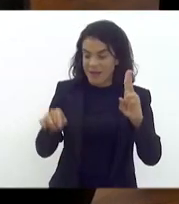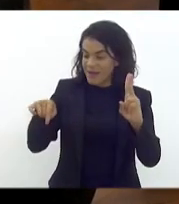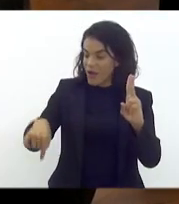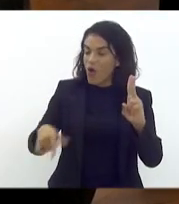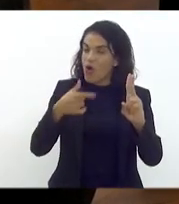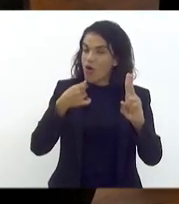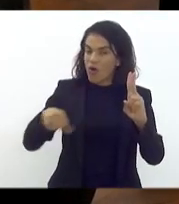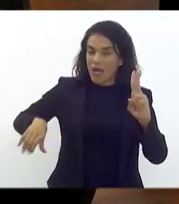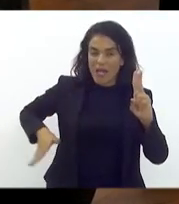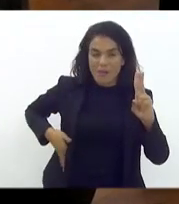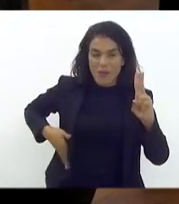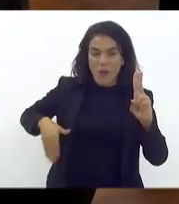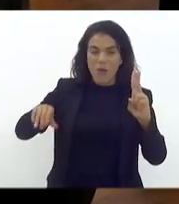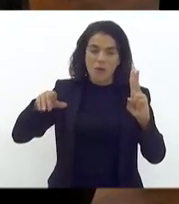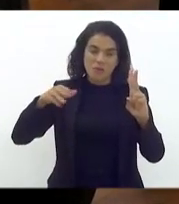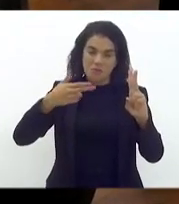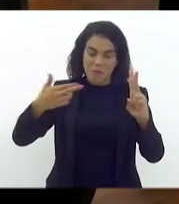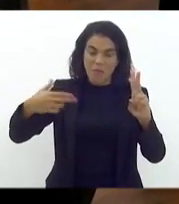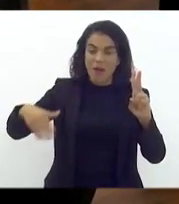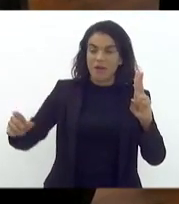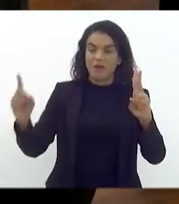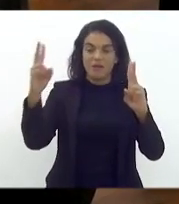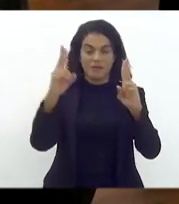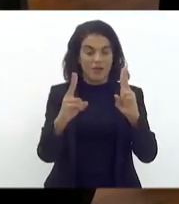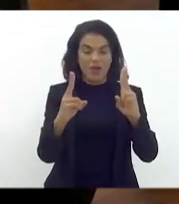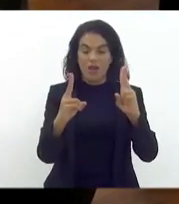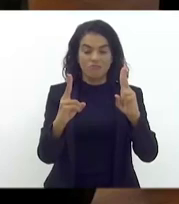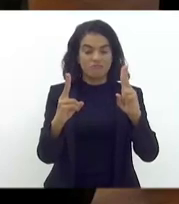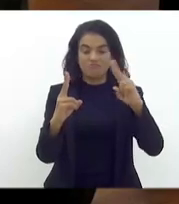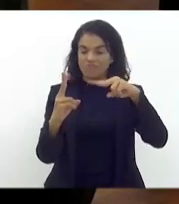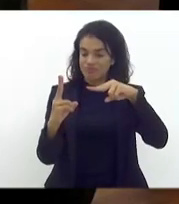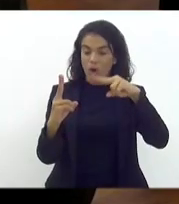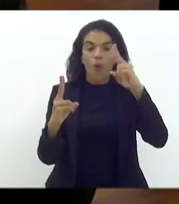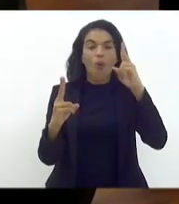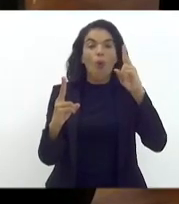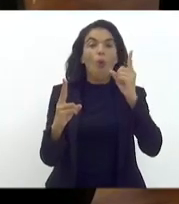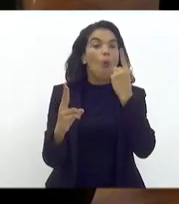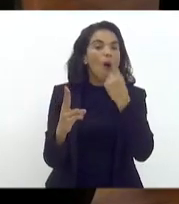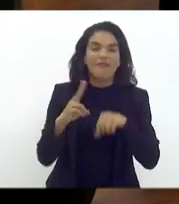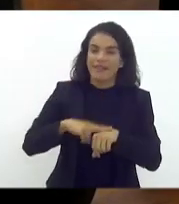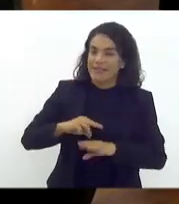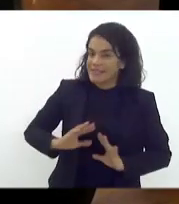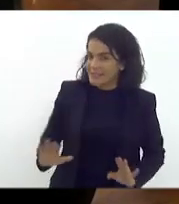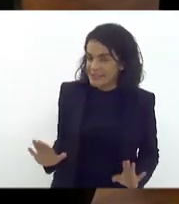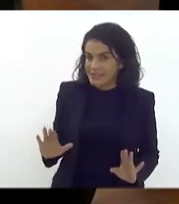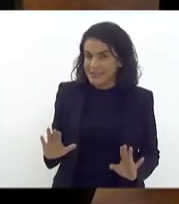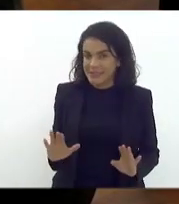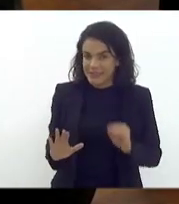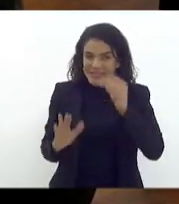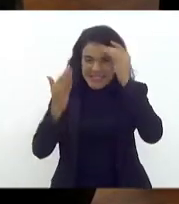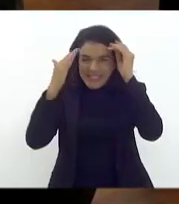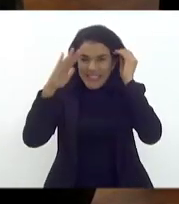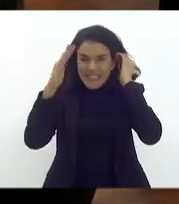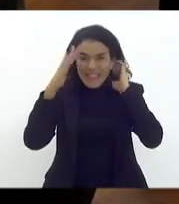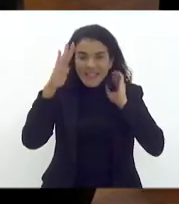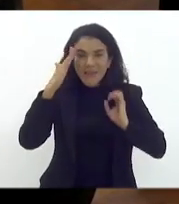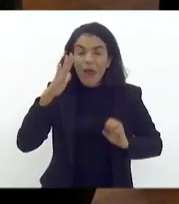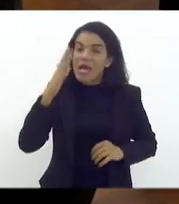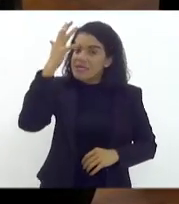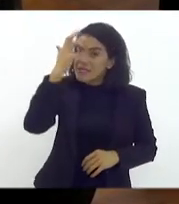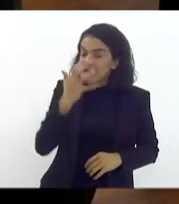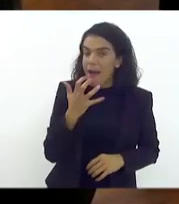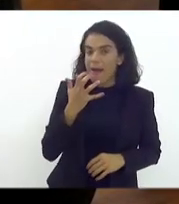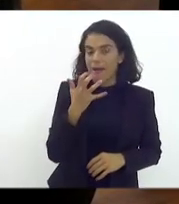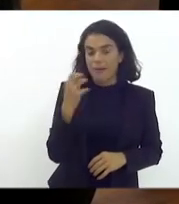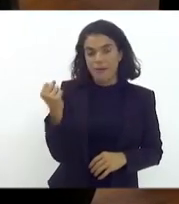já é já existe um risco de contaminar a memória dela então tem que fazer de tudo para vocês estão entendendo é muito sério